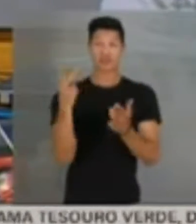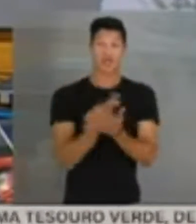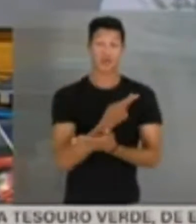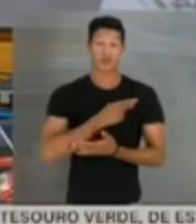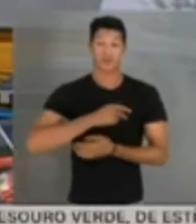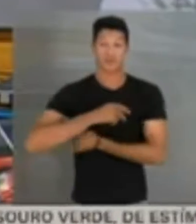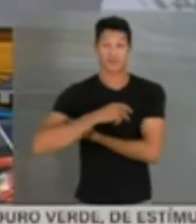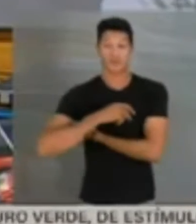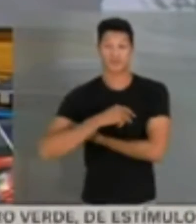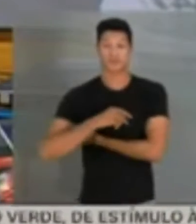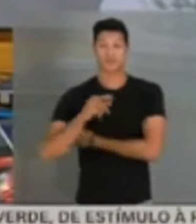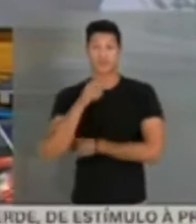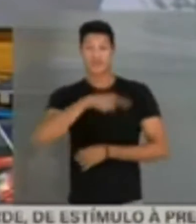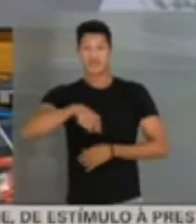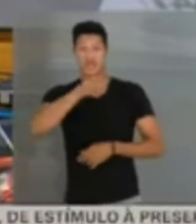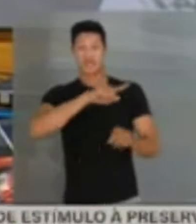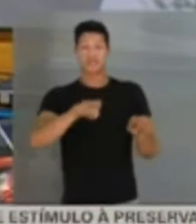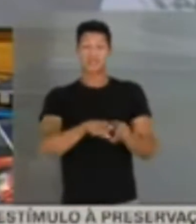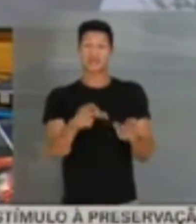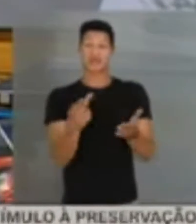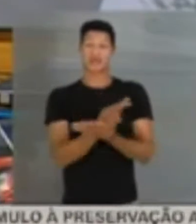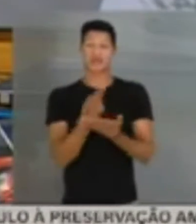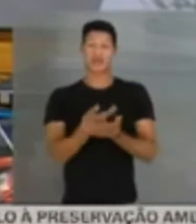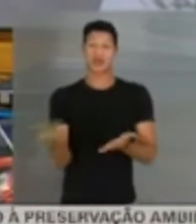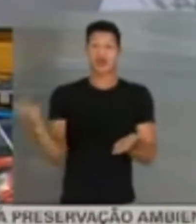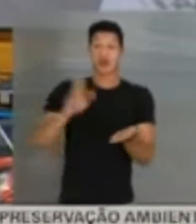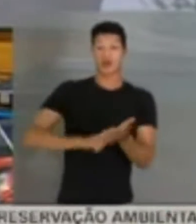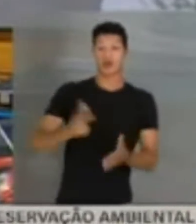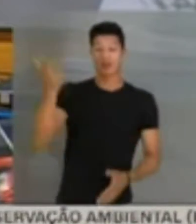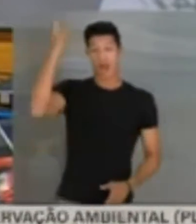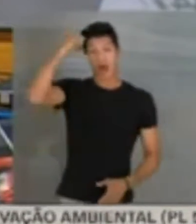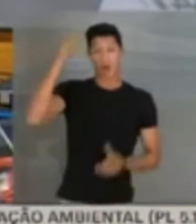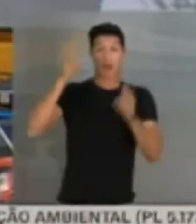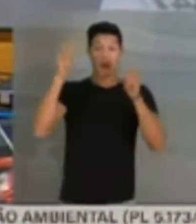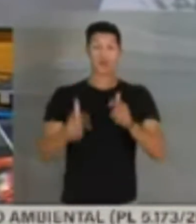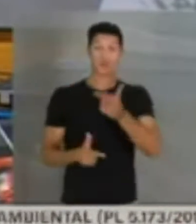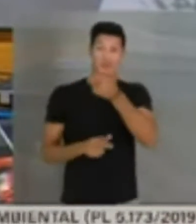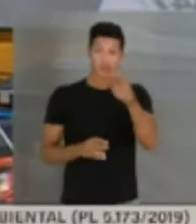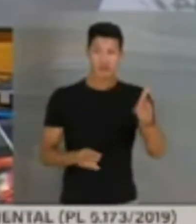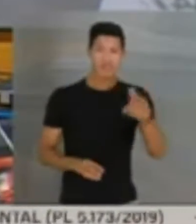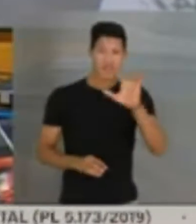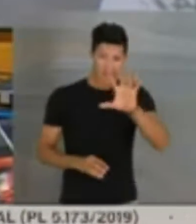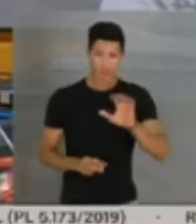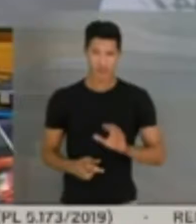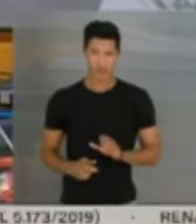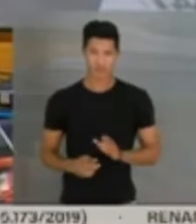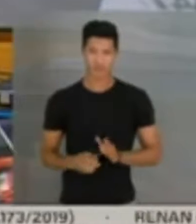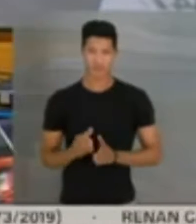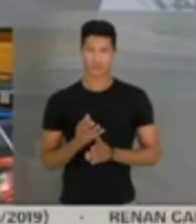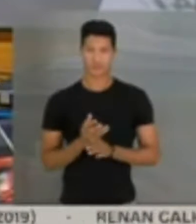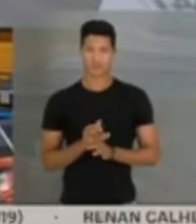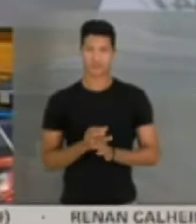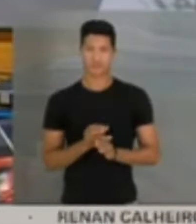errou. E eles erraram também ao assumir culpa onde não tinha. Será que é isso?